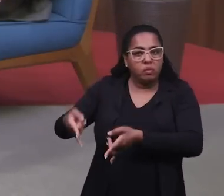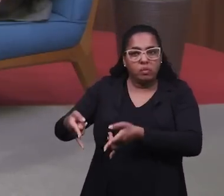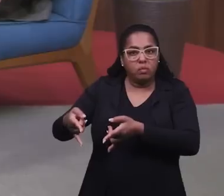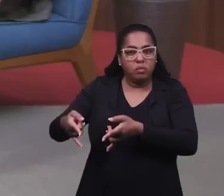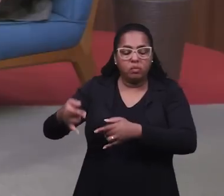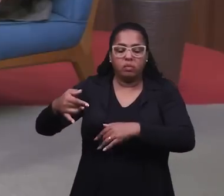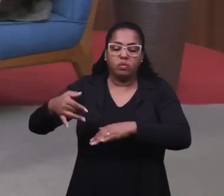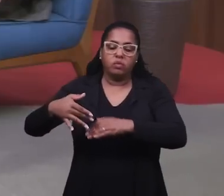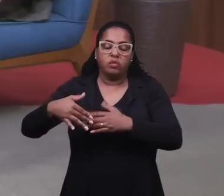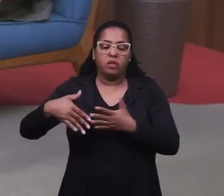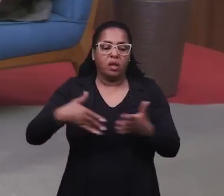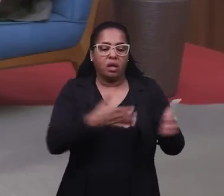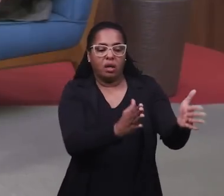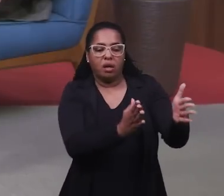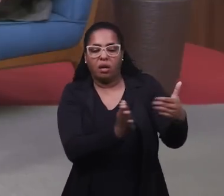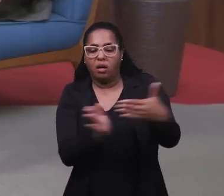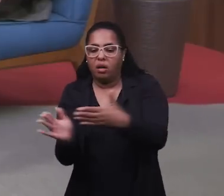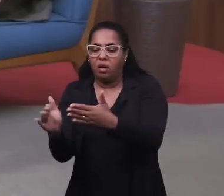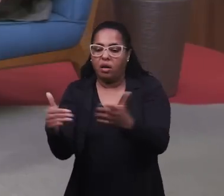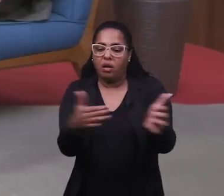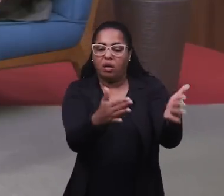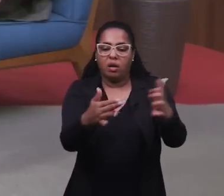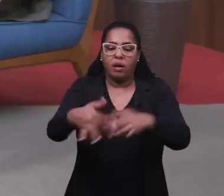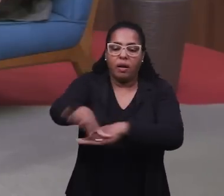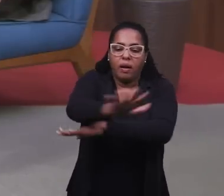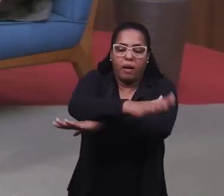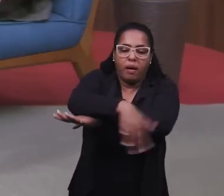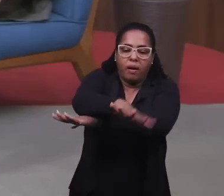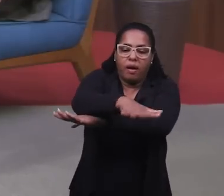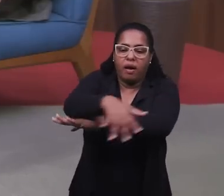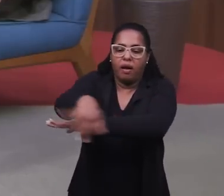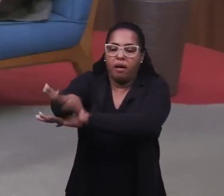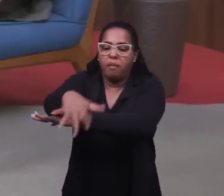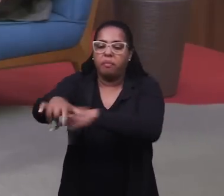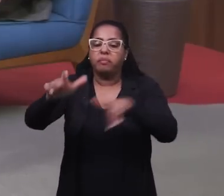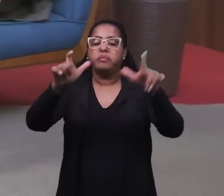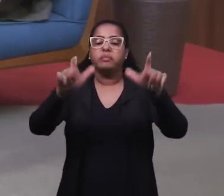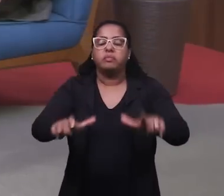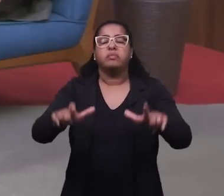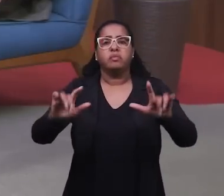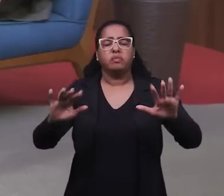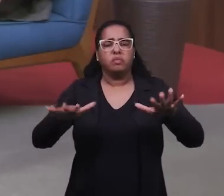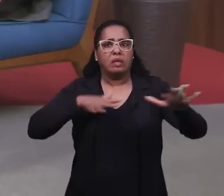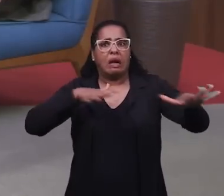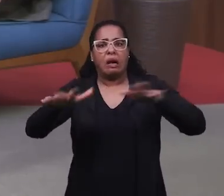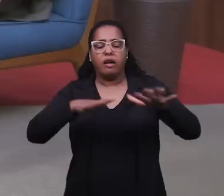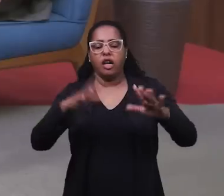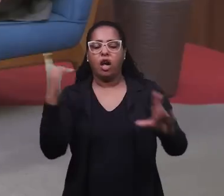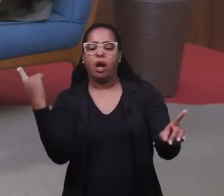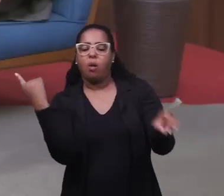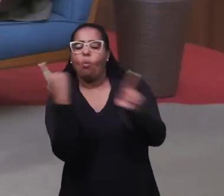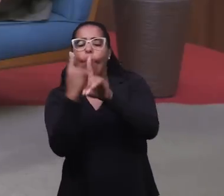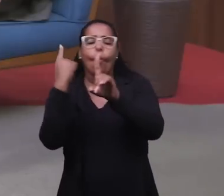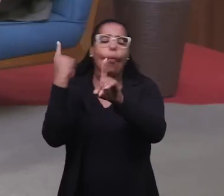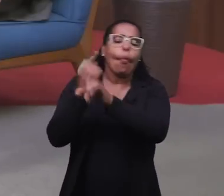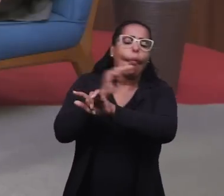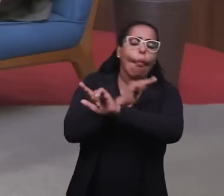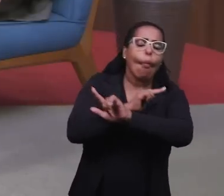ruas, porque uma rua vai para um lado, outra rua vai para outro, nas praças, que é nos movimentos, e não